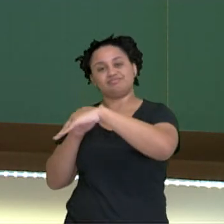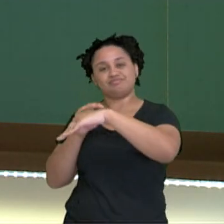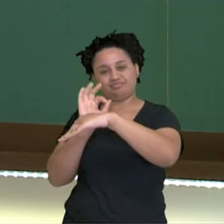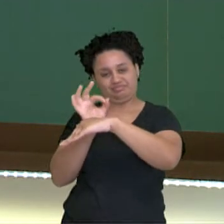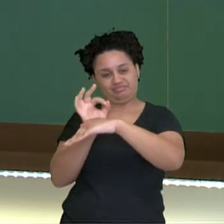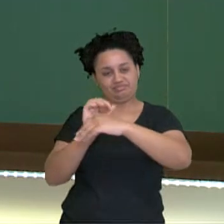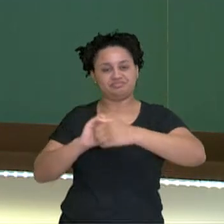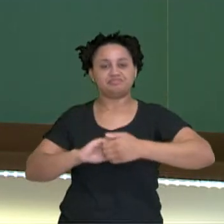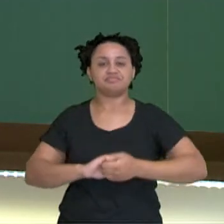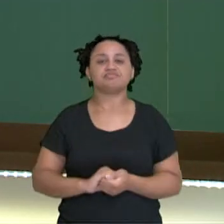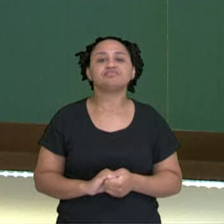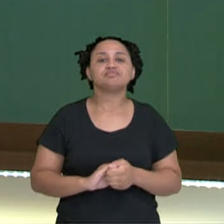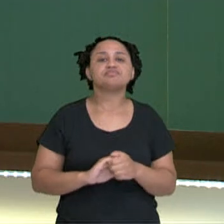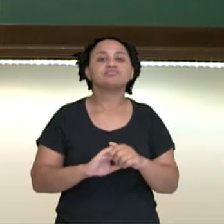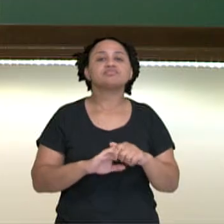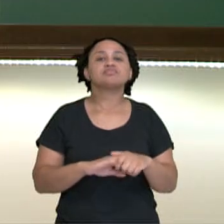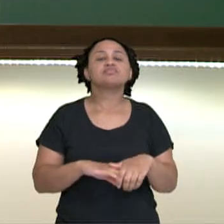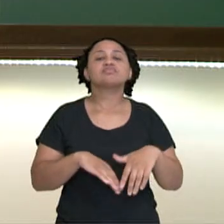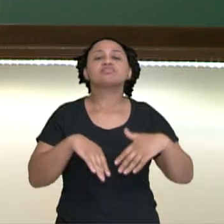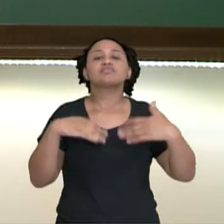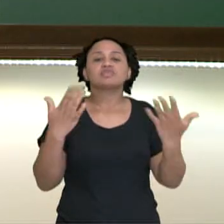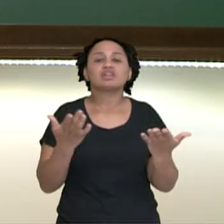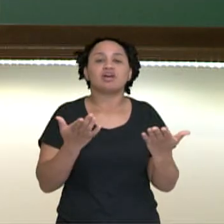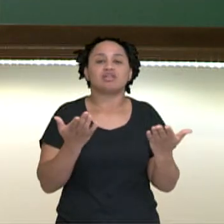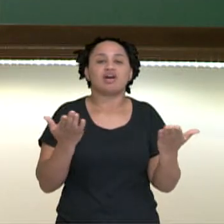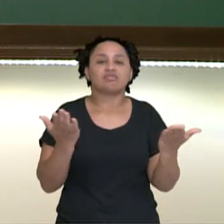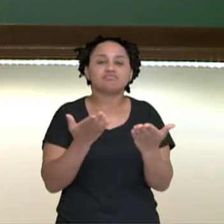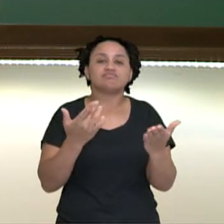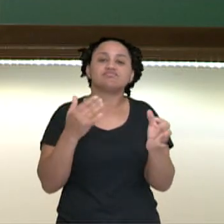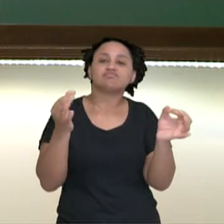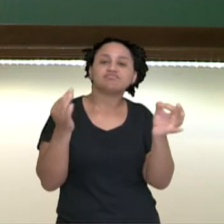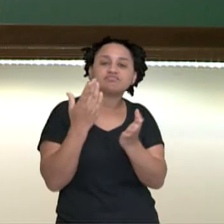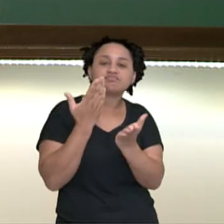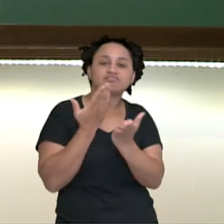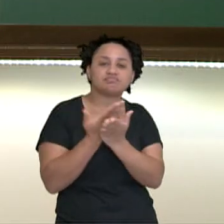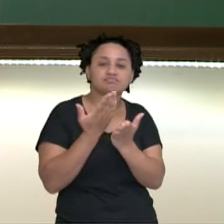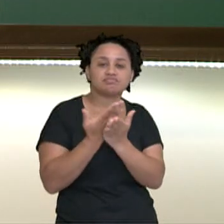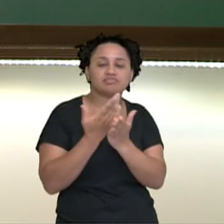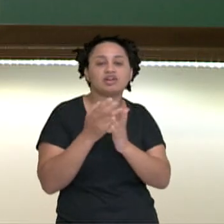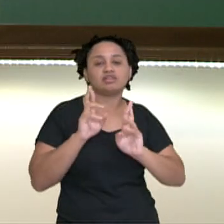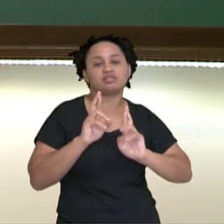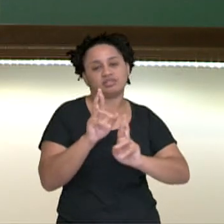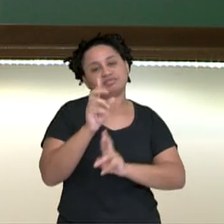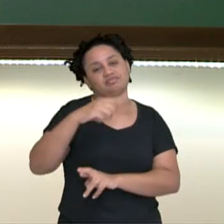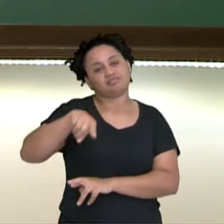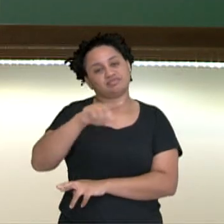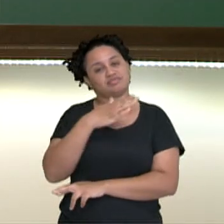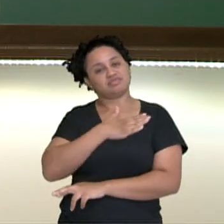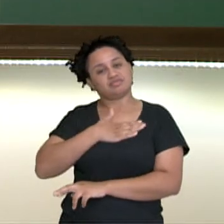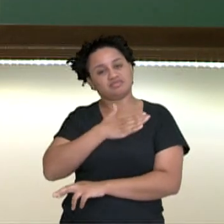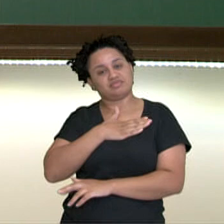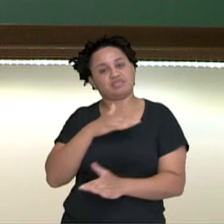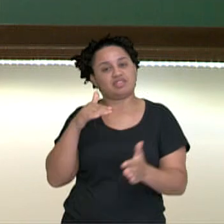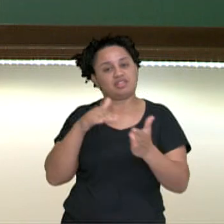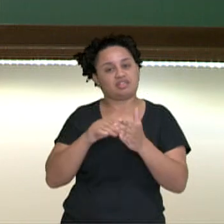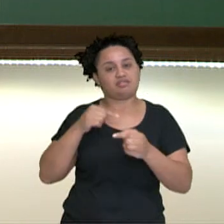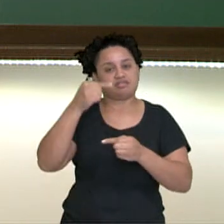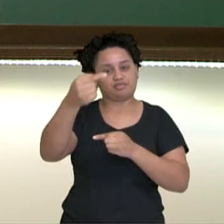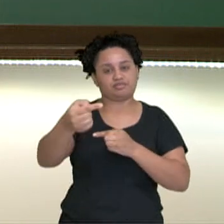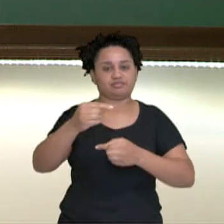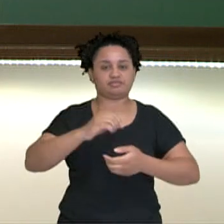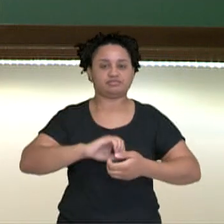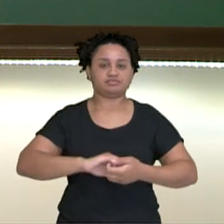decrescente. Com isso, nós acabamos esta aula. Eu espero que vocês tenham gostado e até breve.